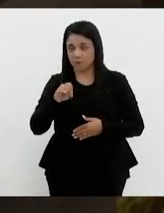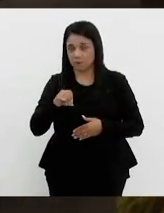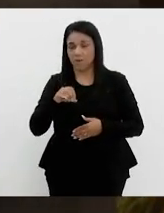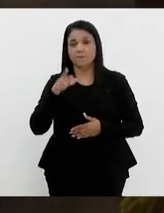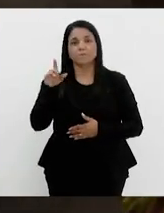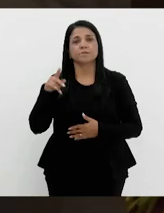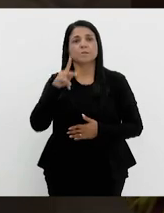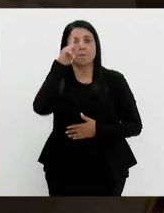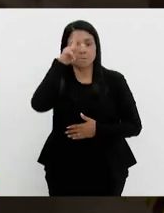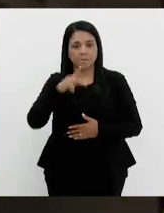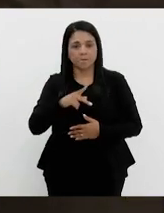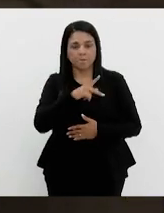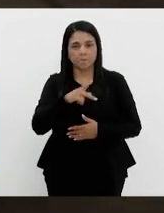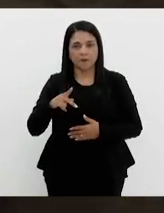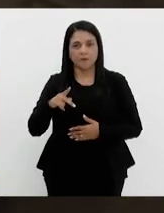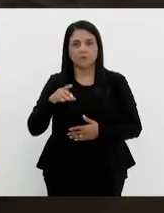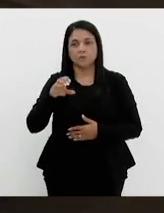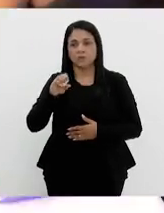Raposo